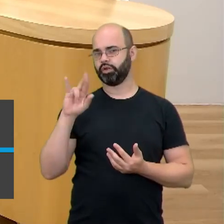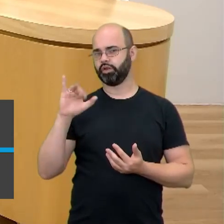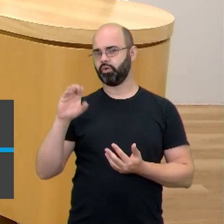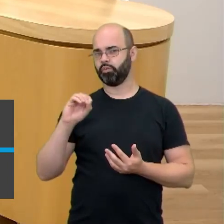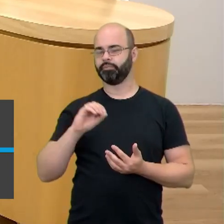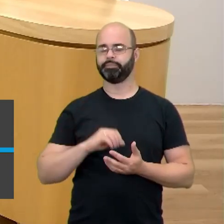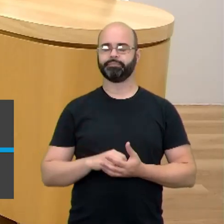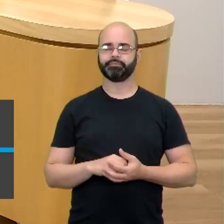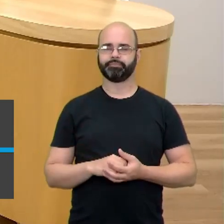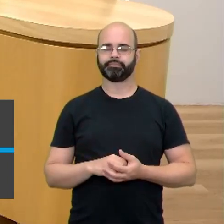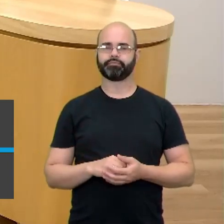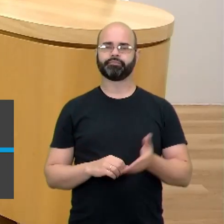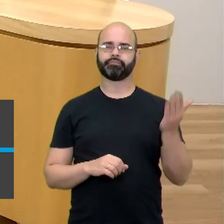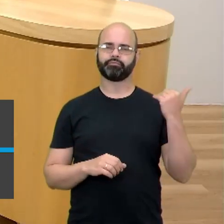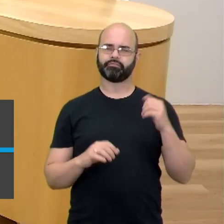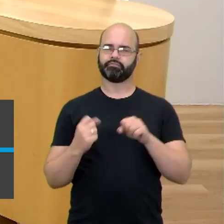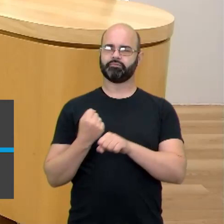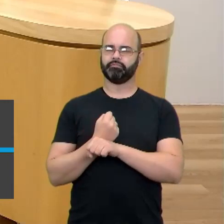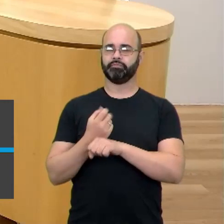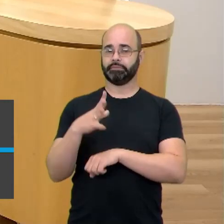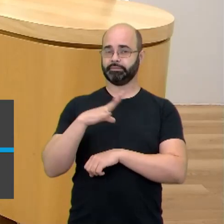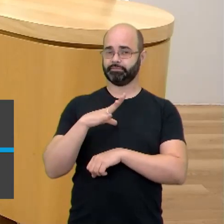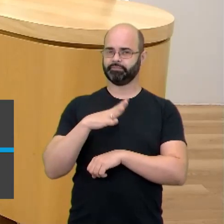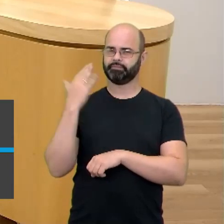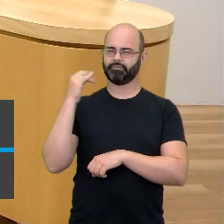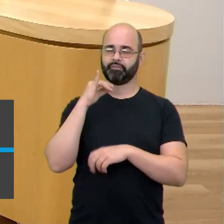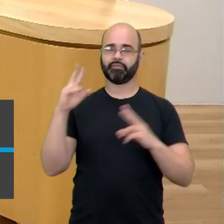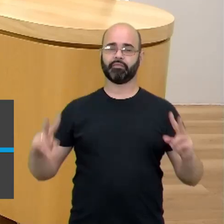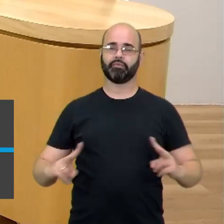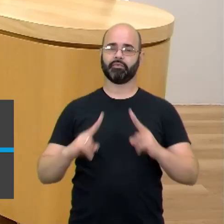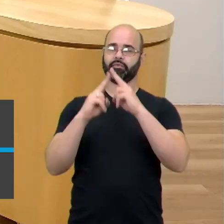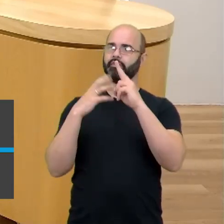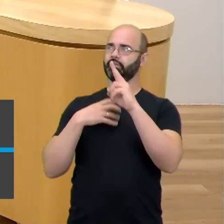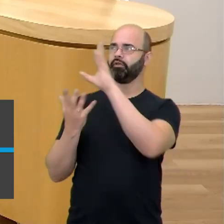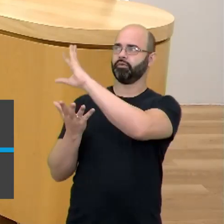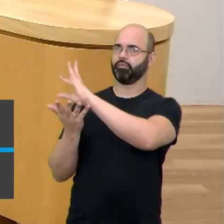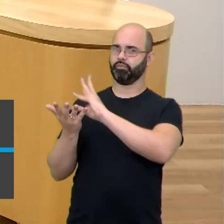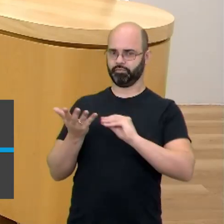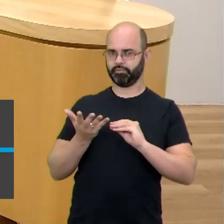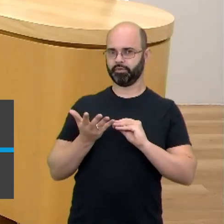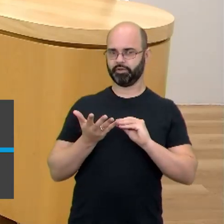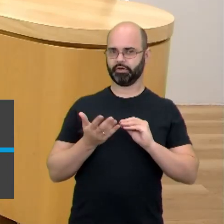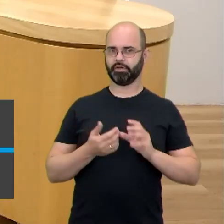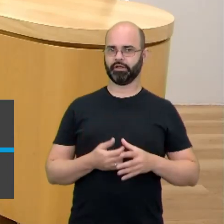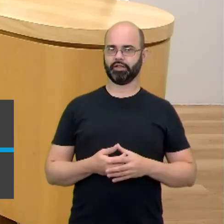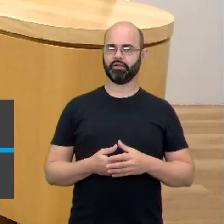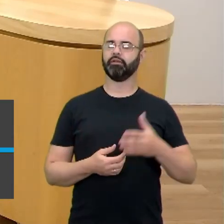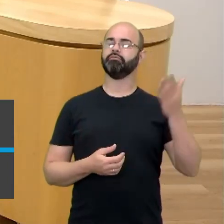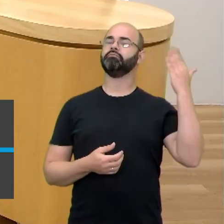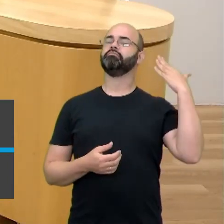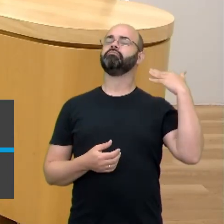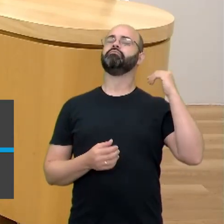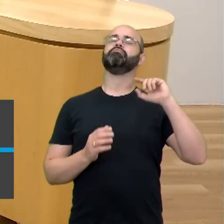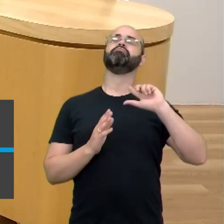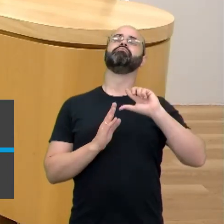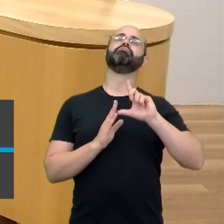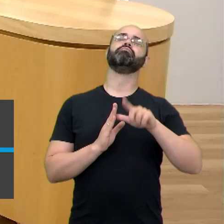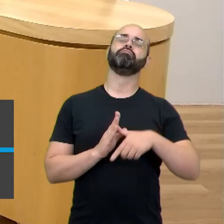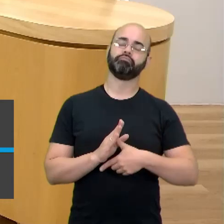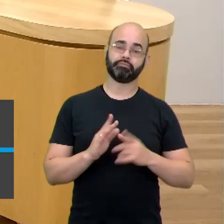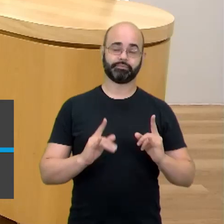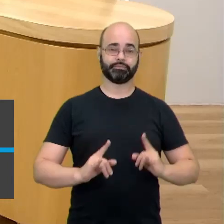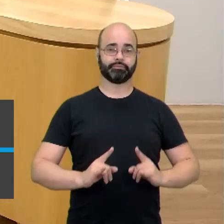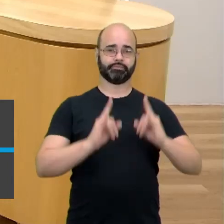onda urbanizadora de São Paulo, cuja referência era Paris, né? Depois a gente, do nada, do lado de